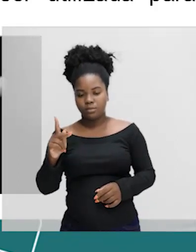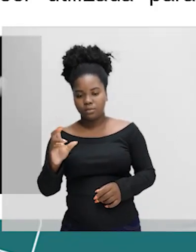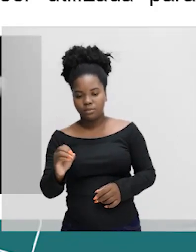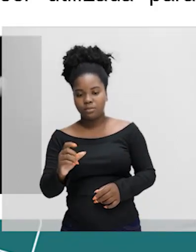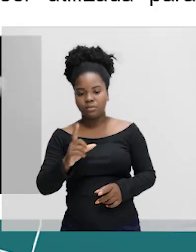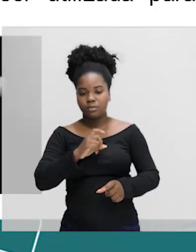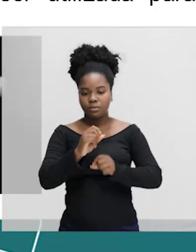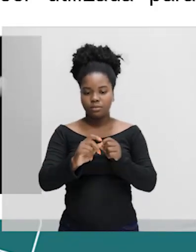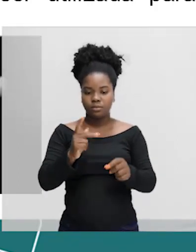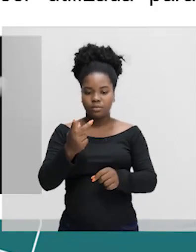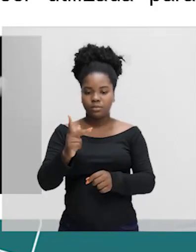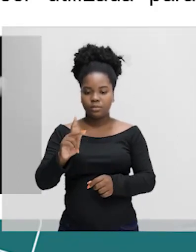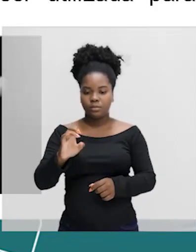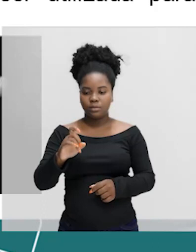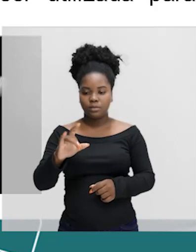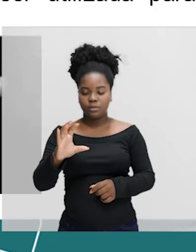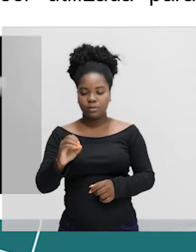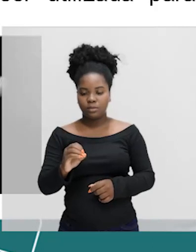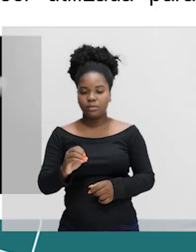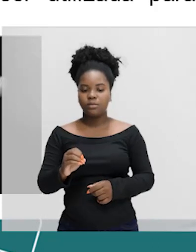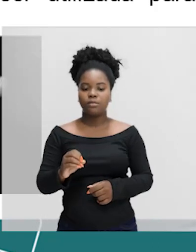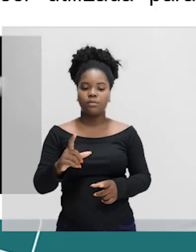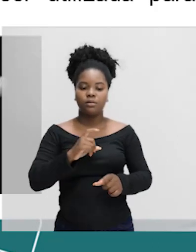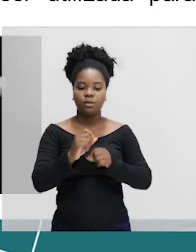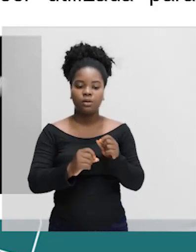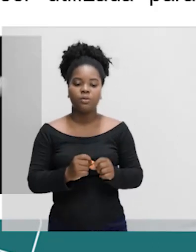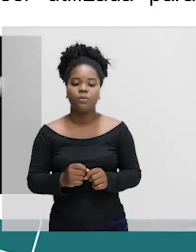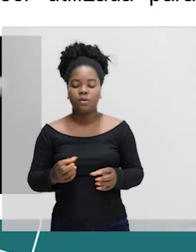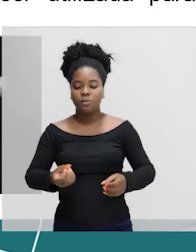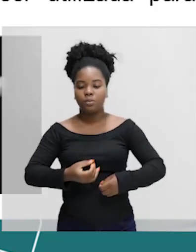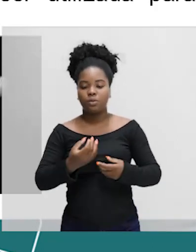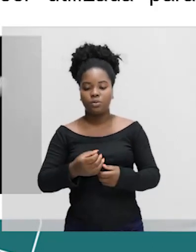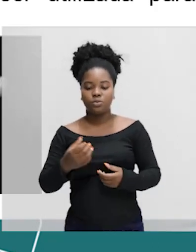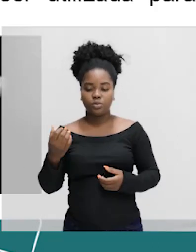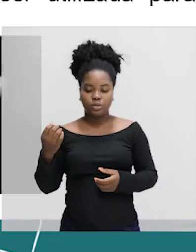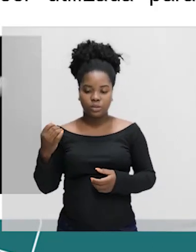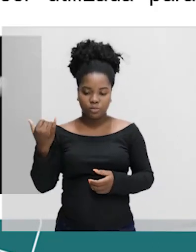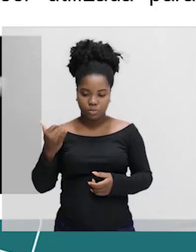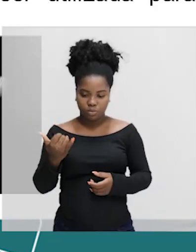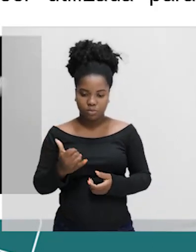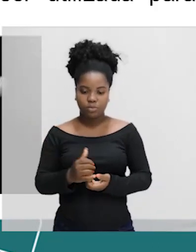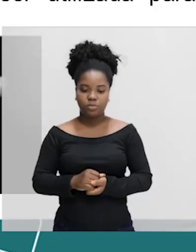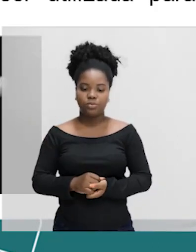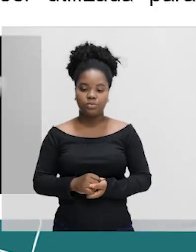ser utilizado para produção abundante de energia, tá certo? Então,